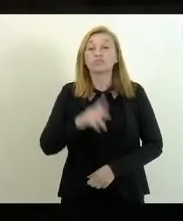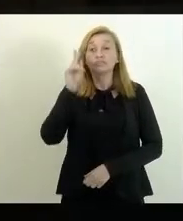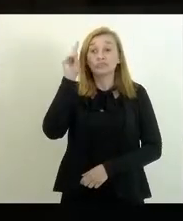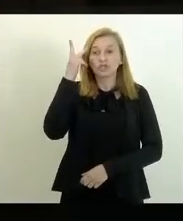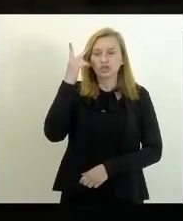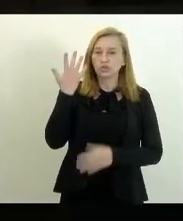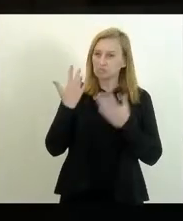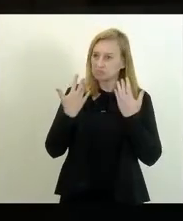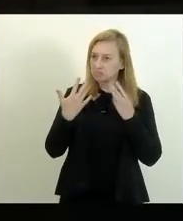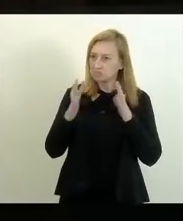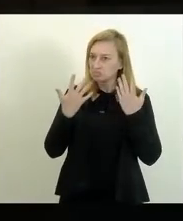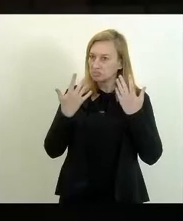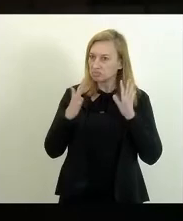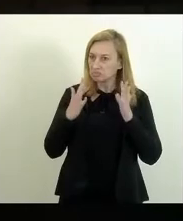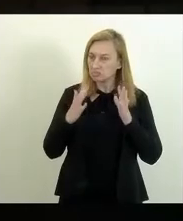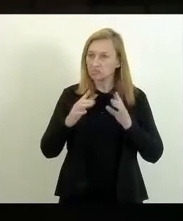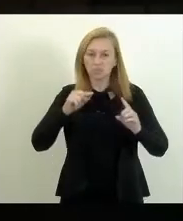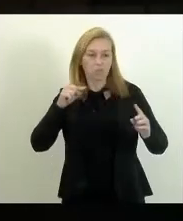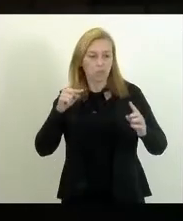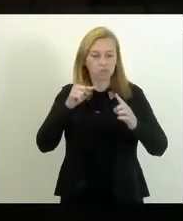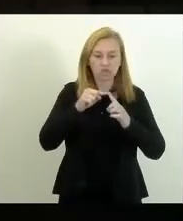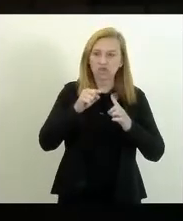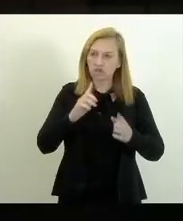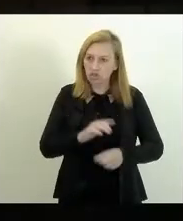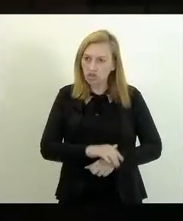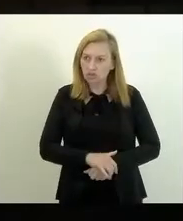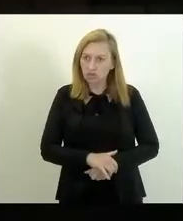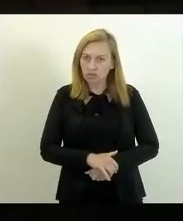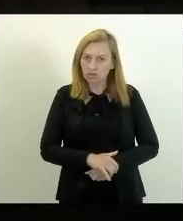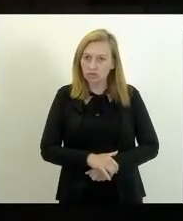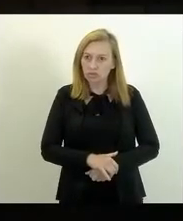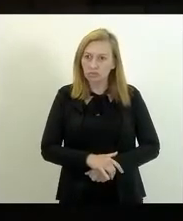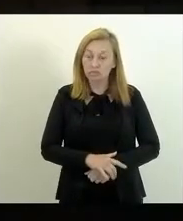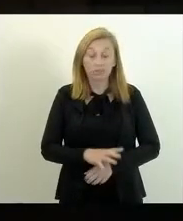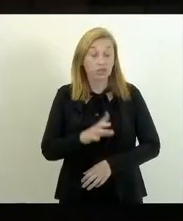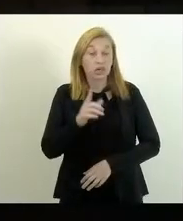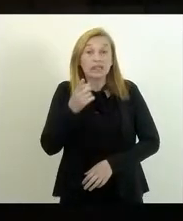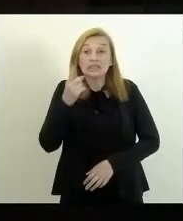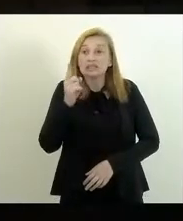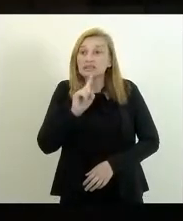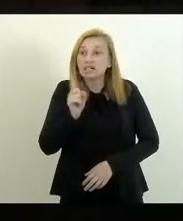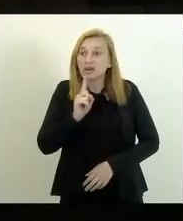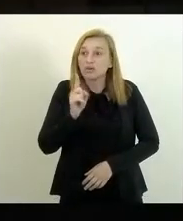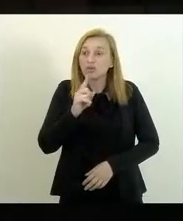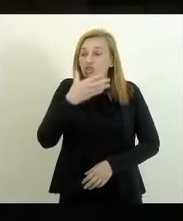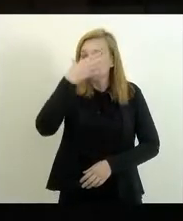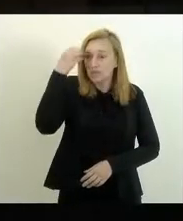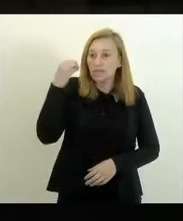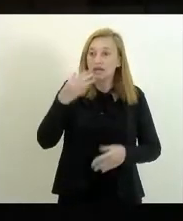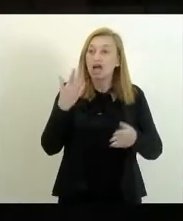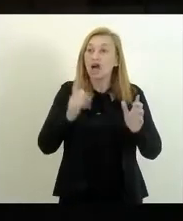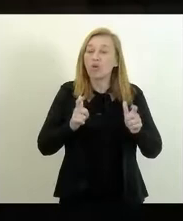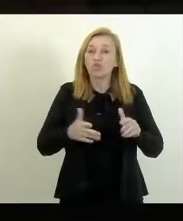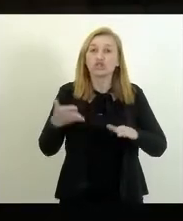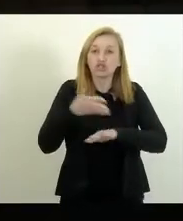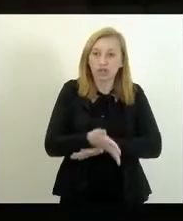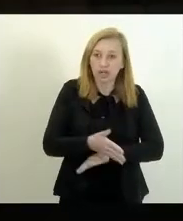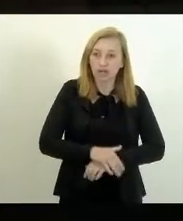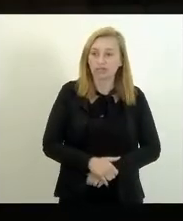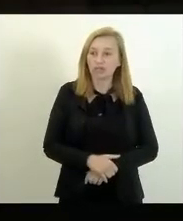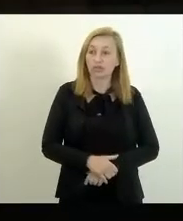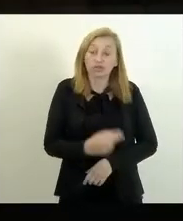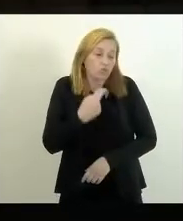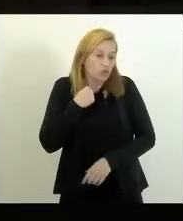é traçar metas e objetivos, sem esquecer onde, de fato, a gente precisa chegar. Então, eu não